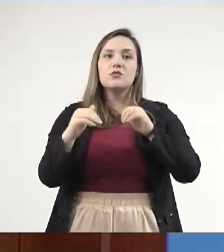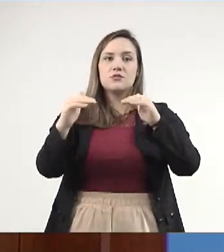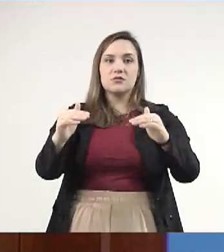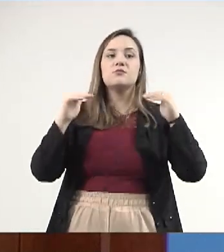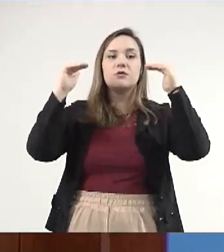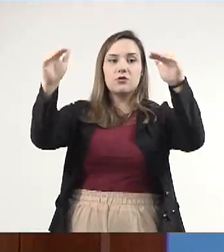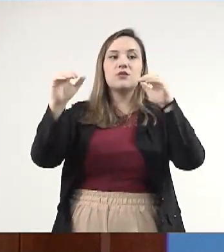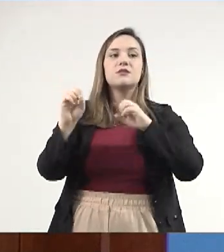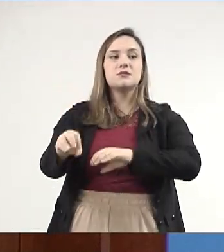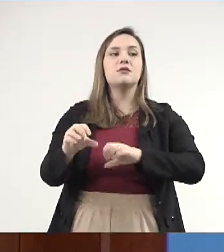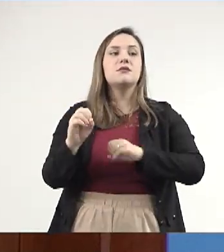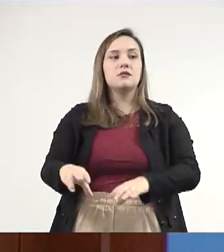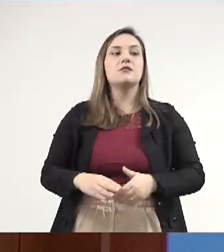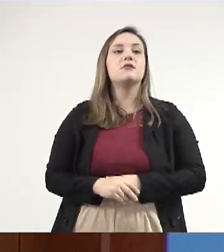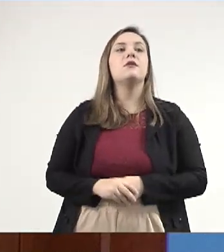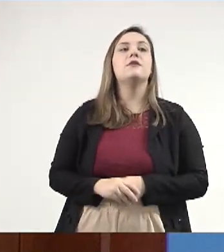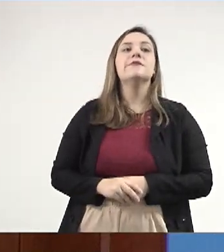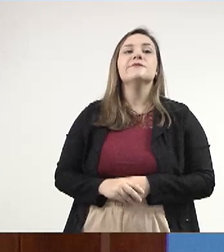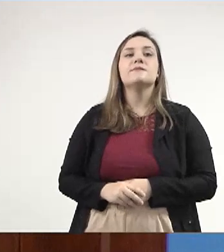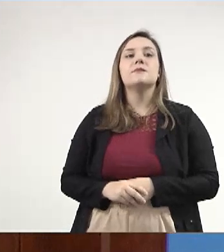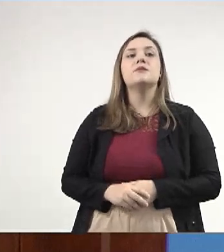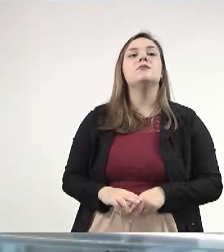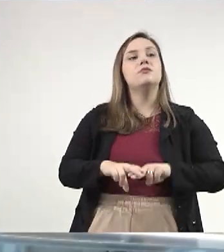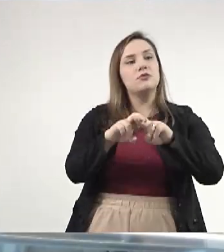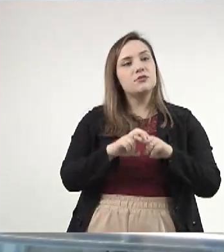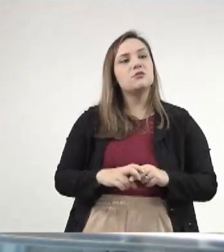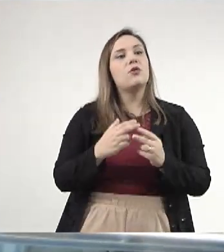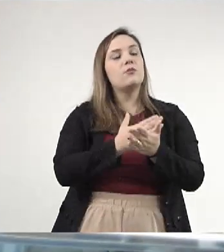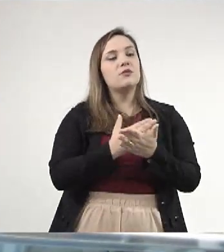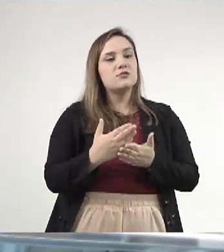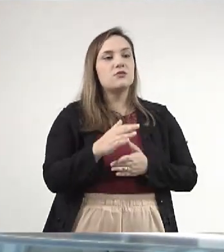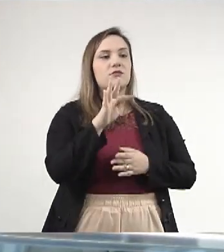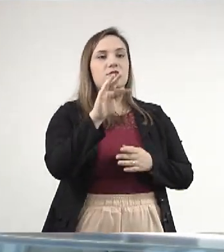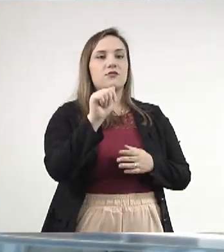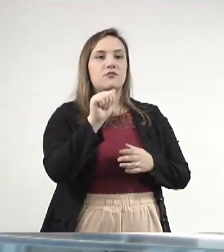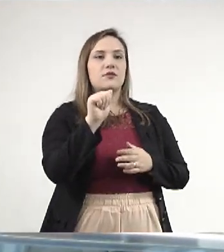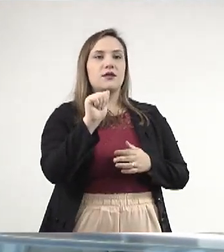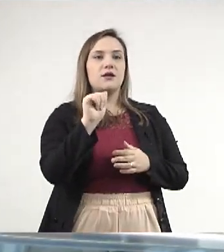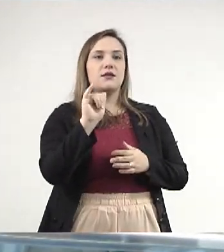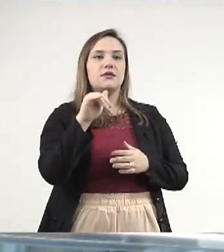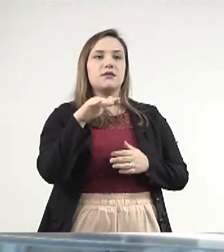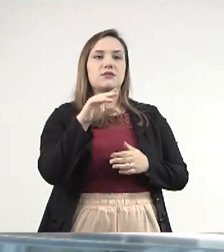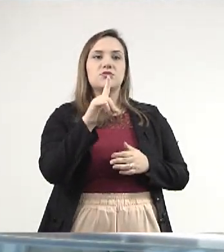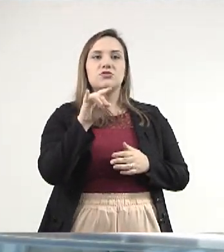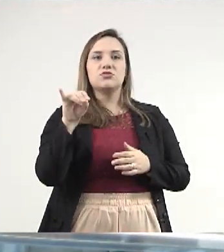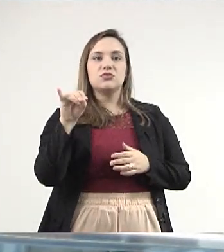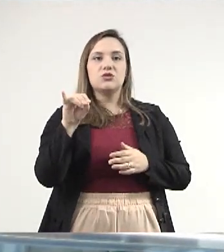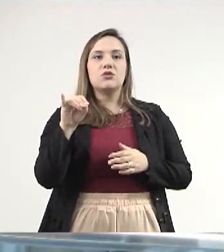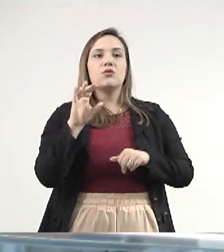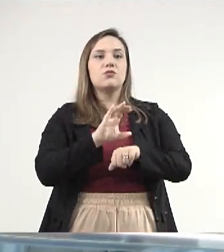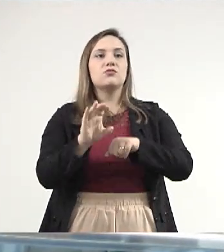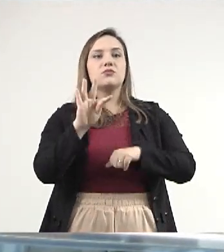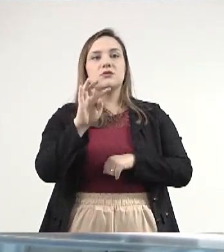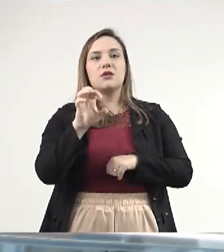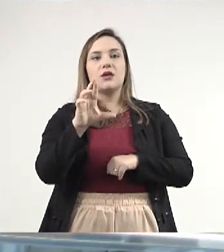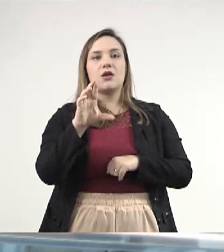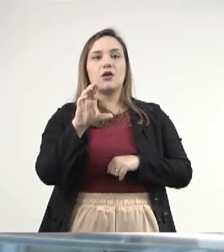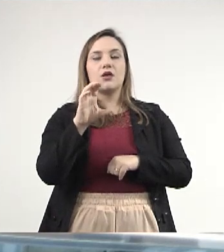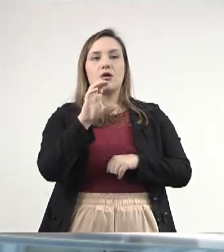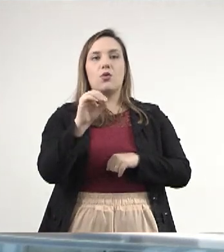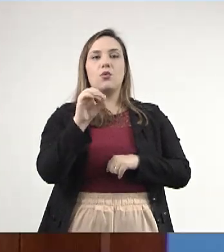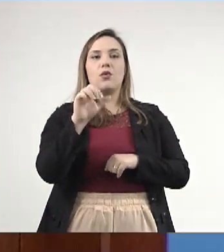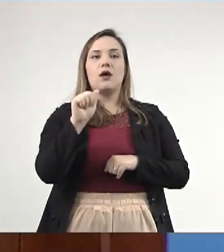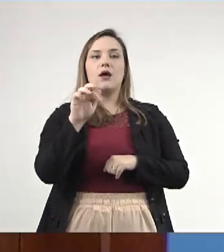nível superior e a partir daí nasceu a FAIND, né, o curso Tecoarandu. Para mim é uma honra, uma alegria muito